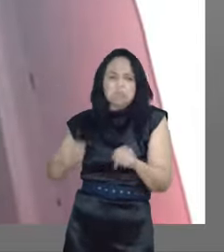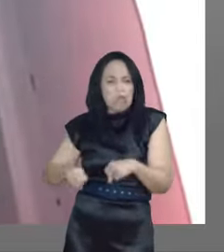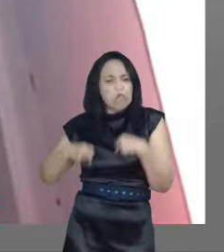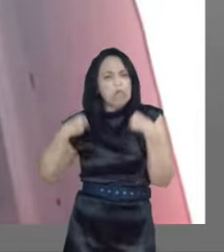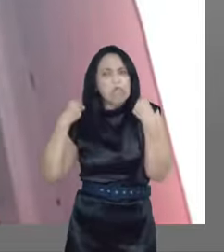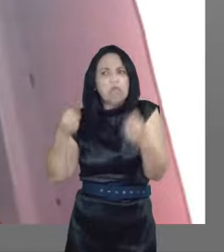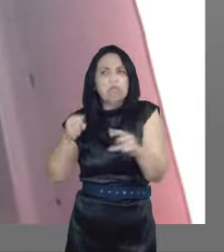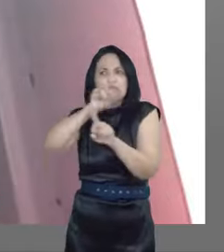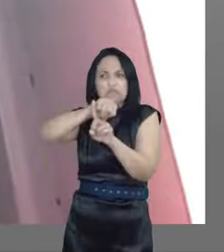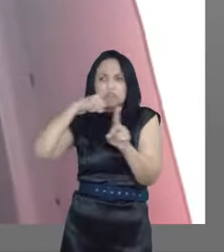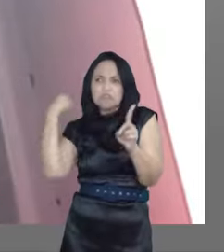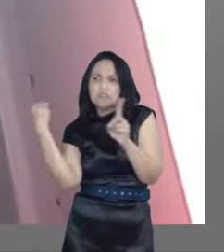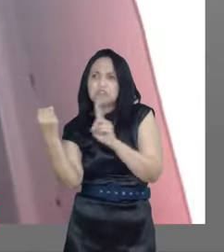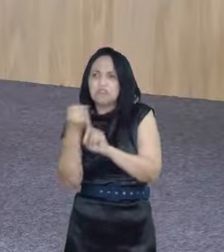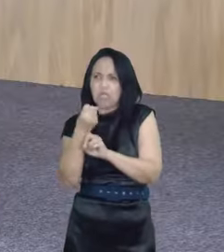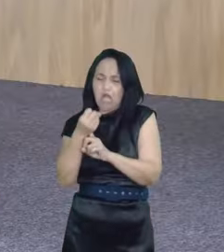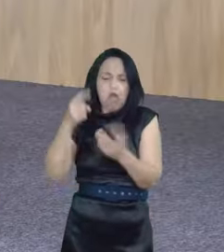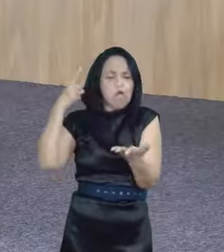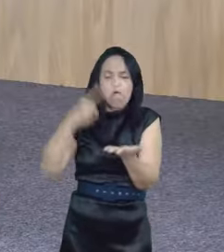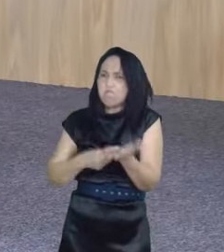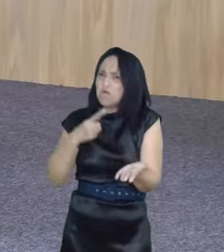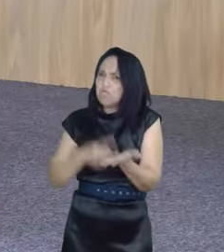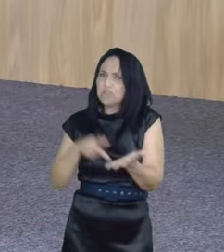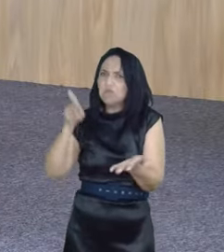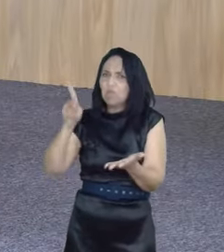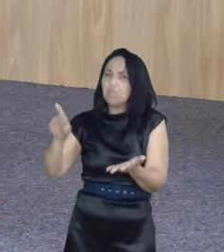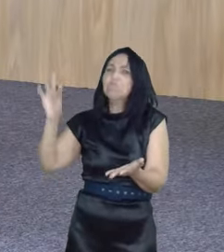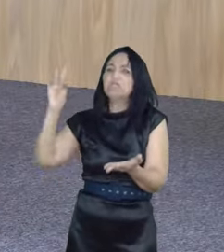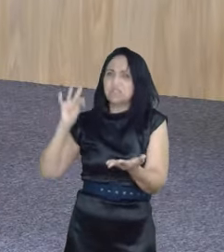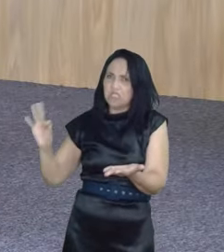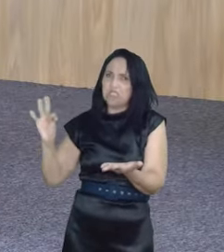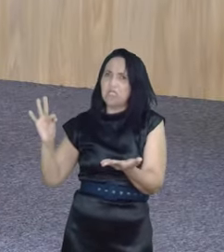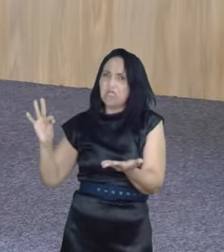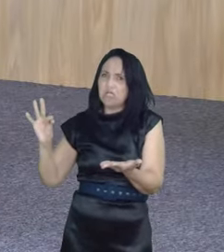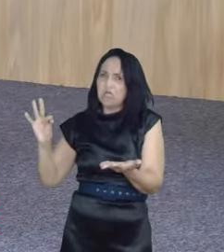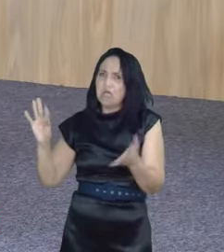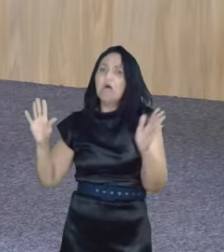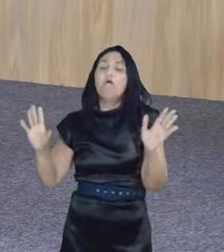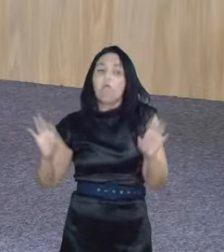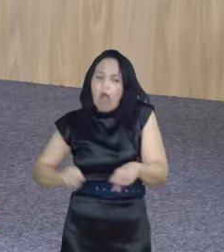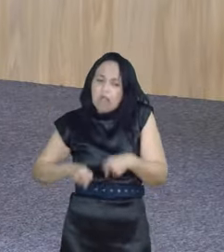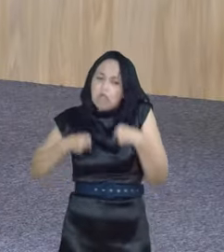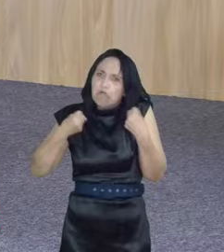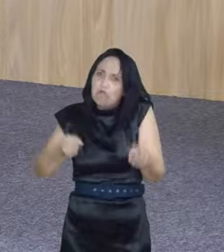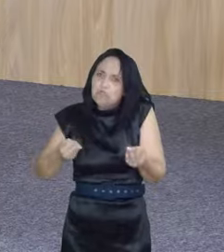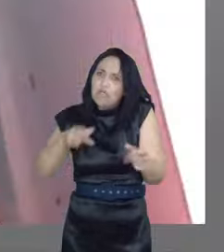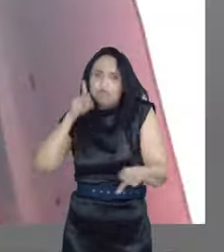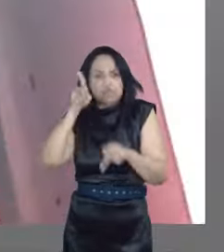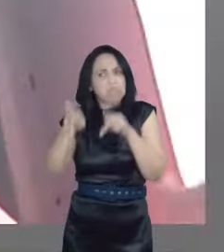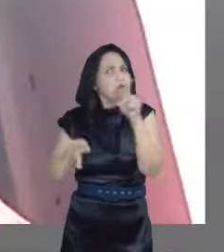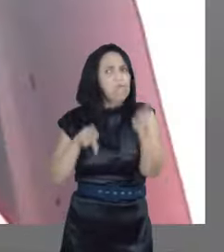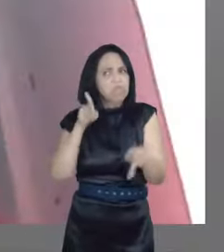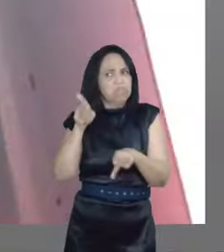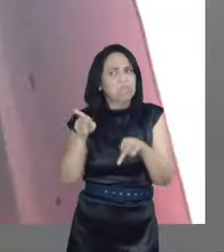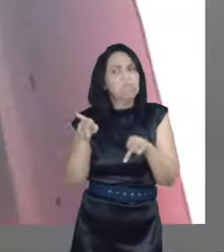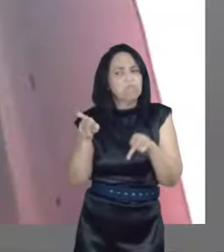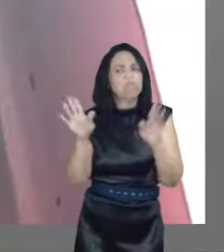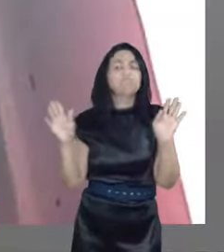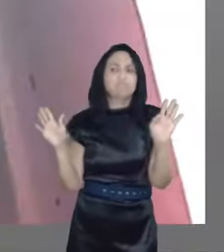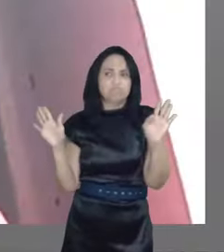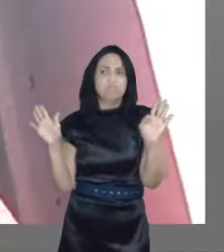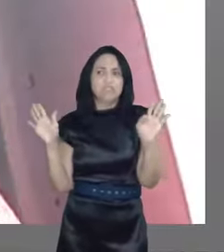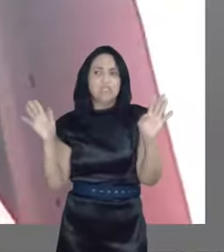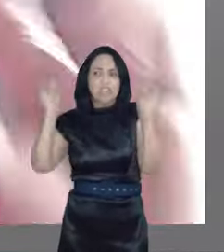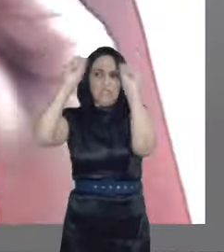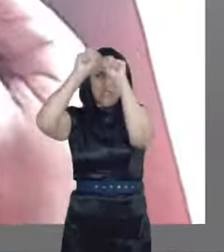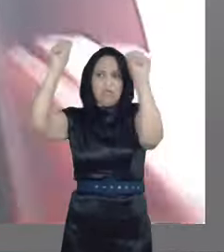com compromisso com o Partido dos Trabalhadores, com compromisso com a luta do povo. Então, olha, vamos lá no sistema.